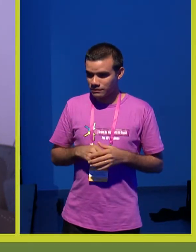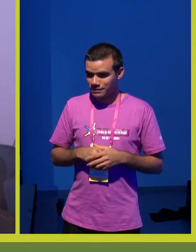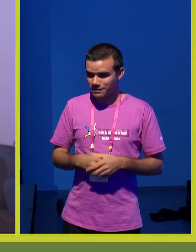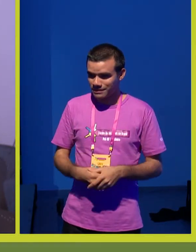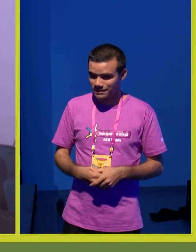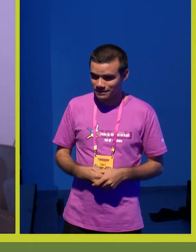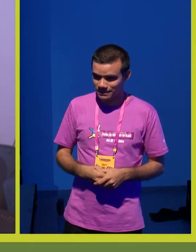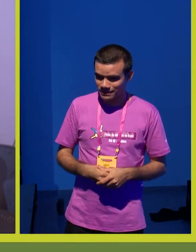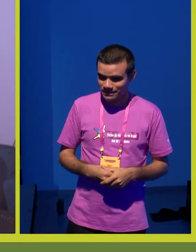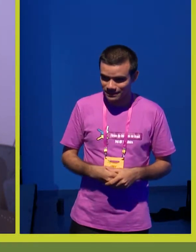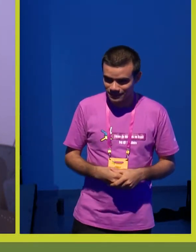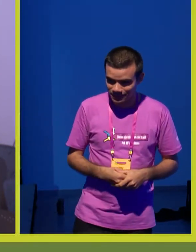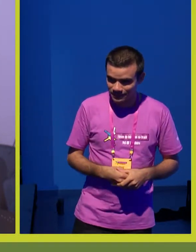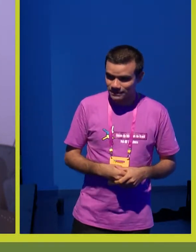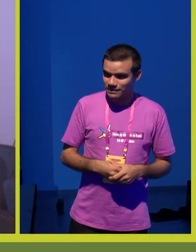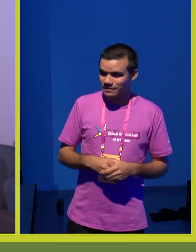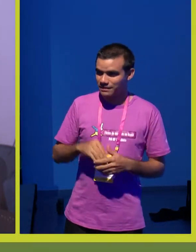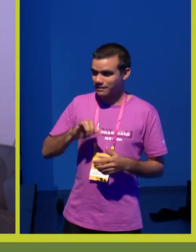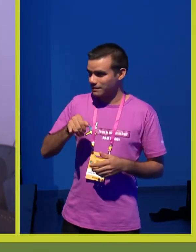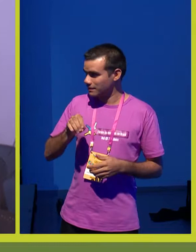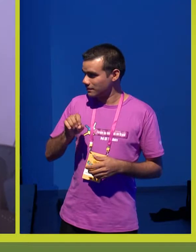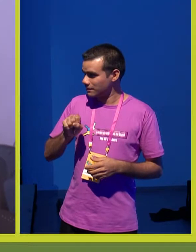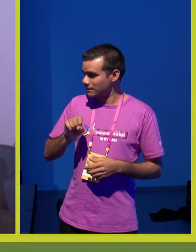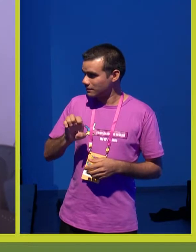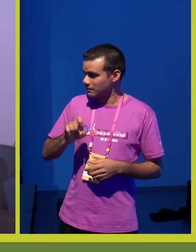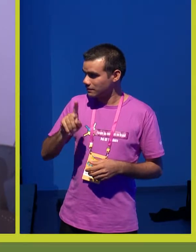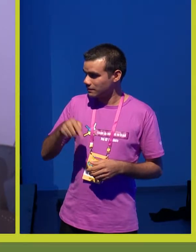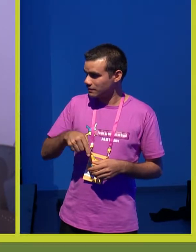e José Soares